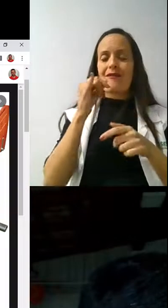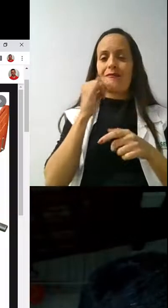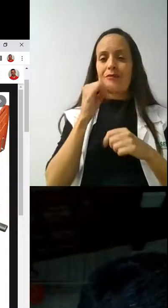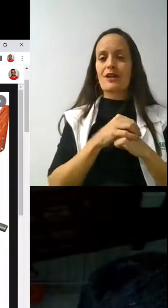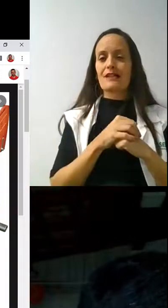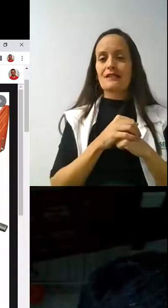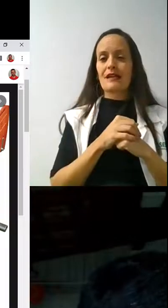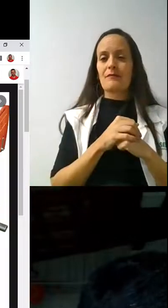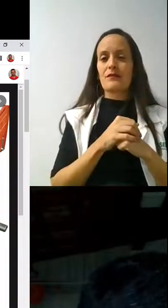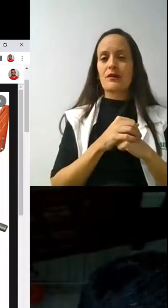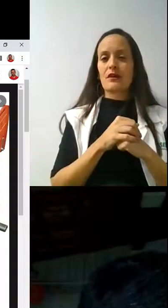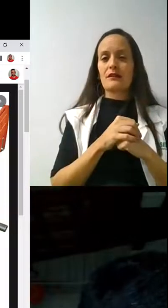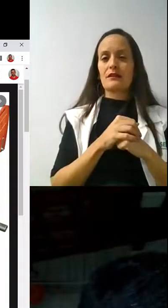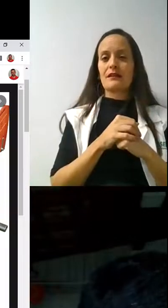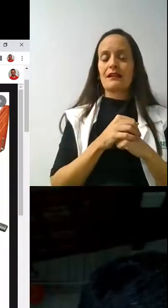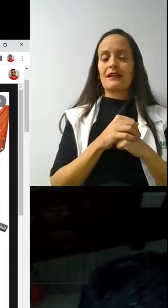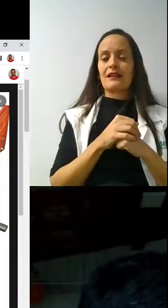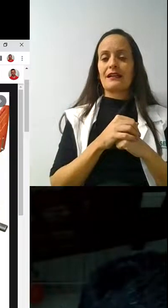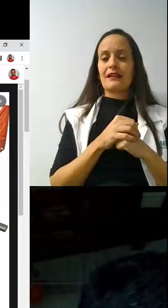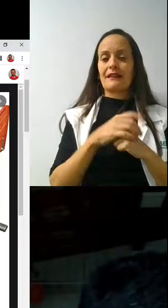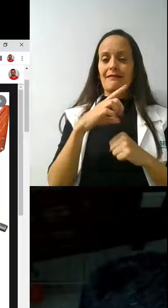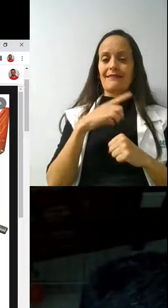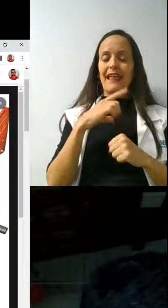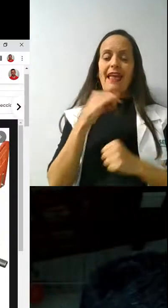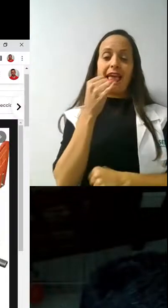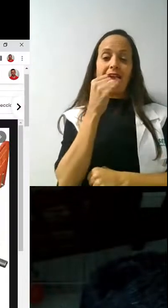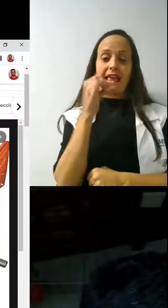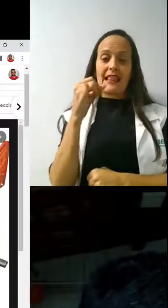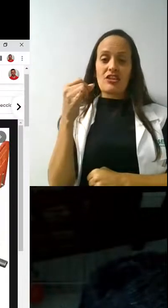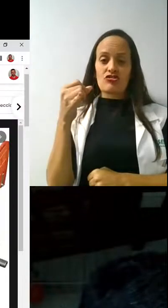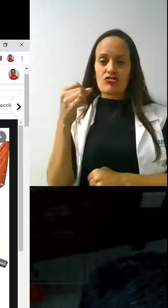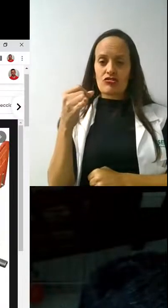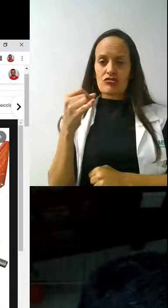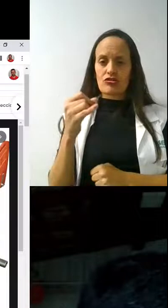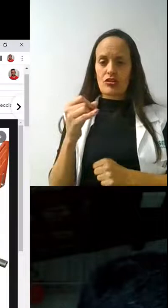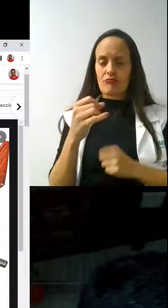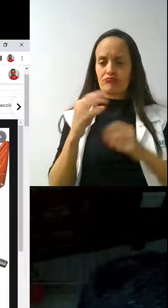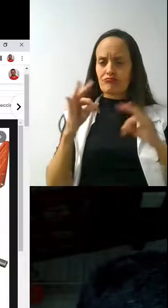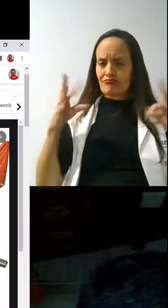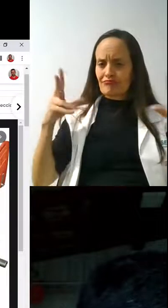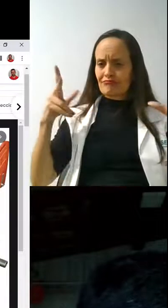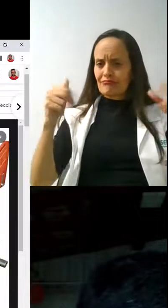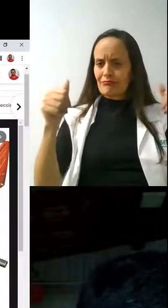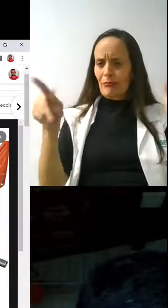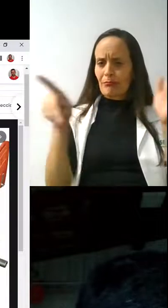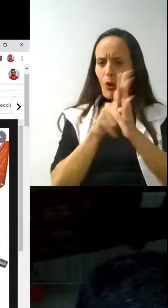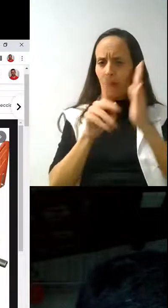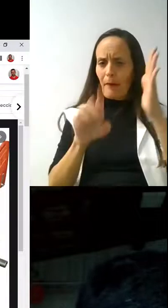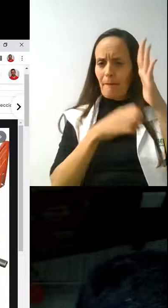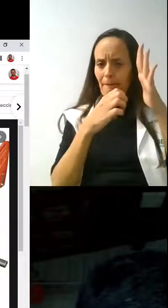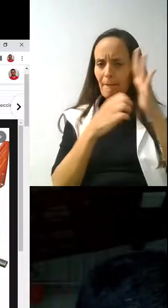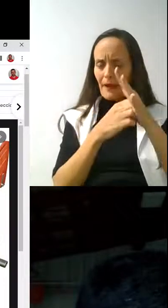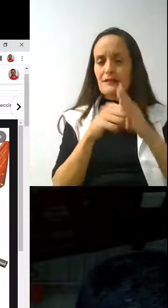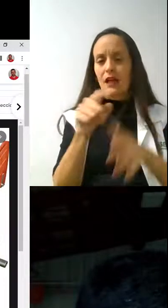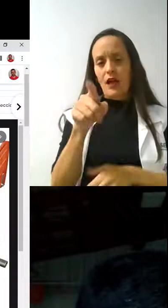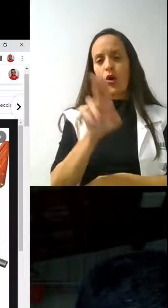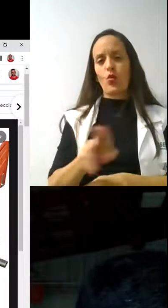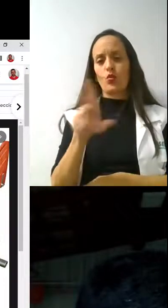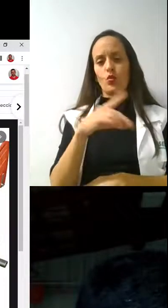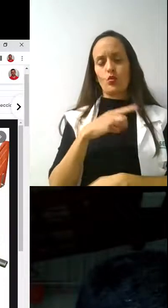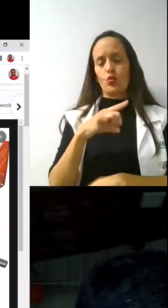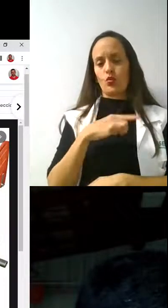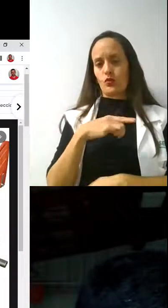para manobrar a subestação, aí geralmente usa esse tipo de chave, certo? Na realidade de vocês de eletricista não é muito comum. A